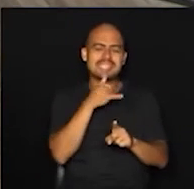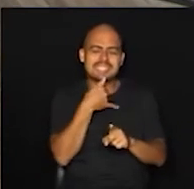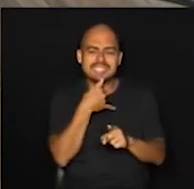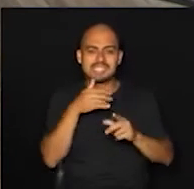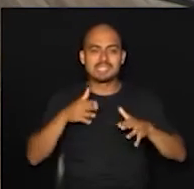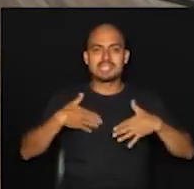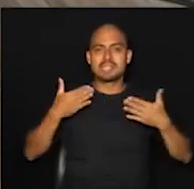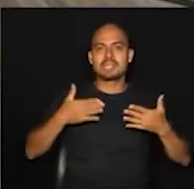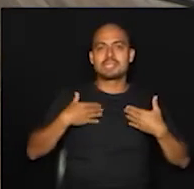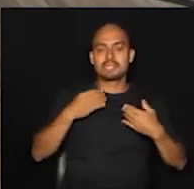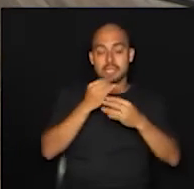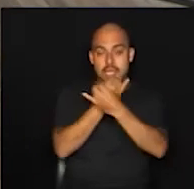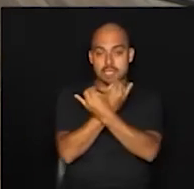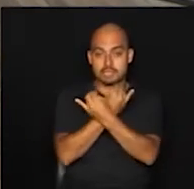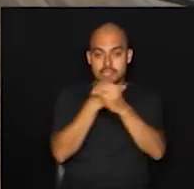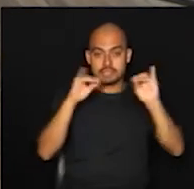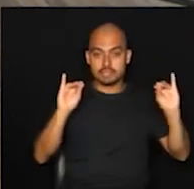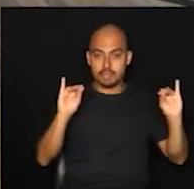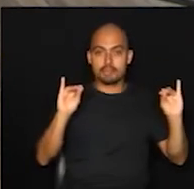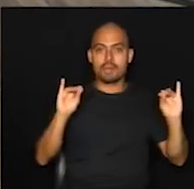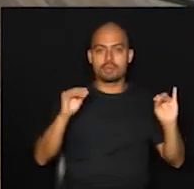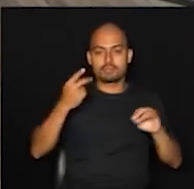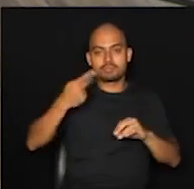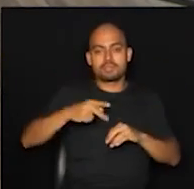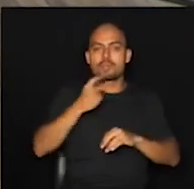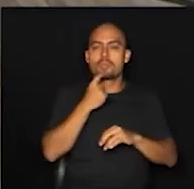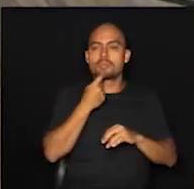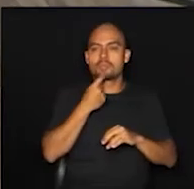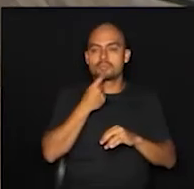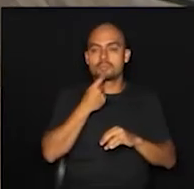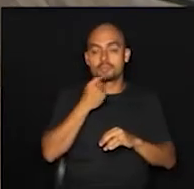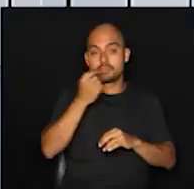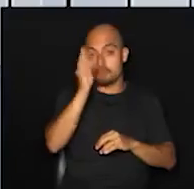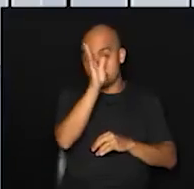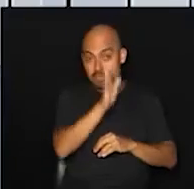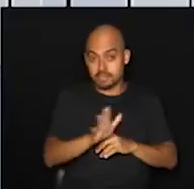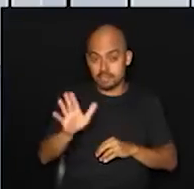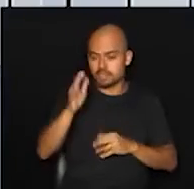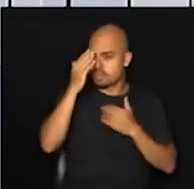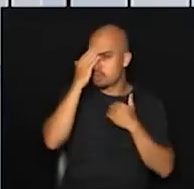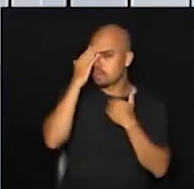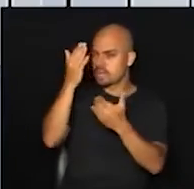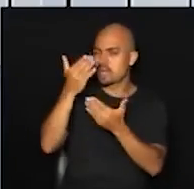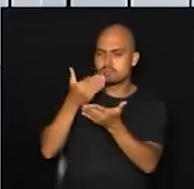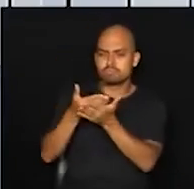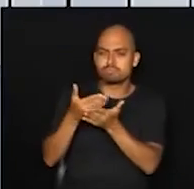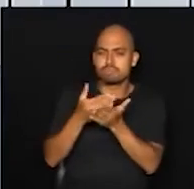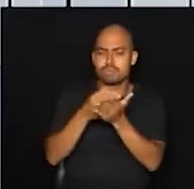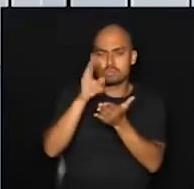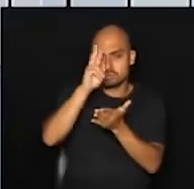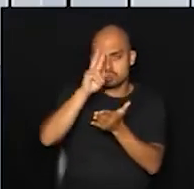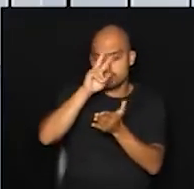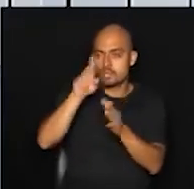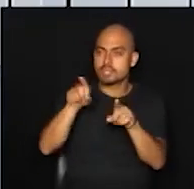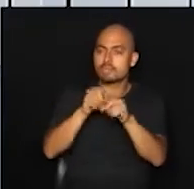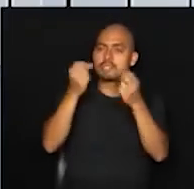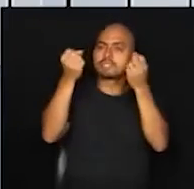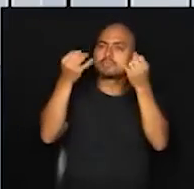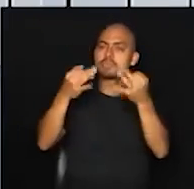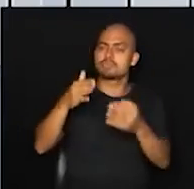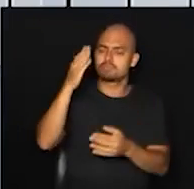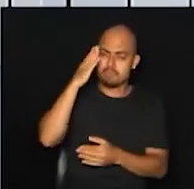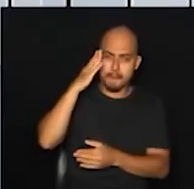do Brasil. Muito obrigado por essa aula de história, por todas as suas explicações.